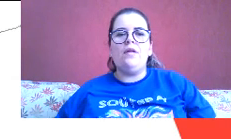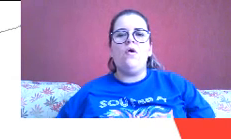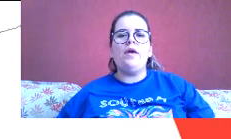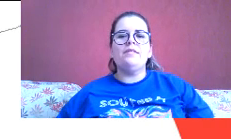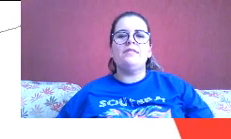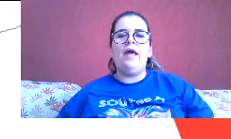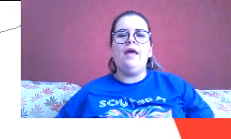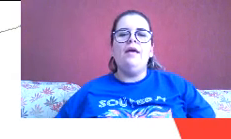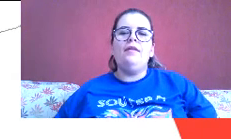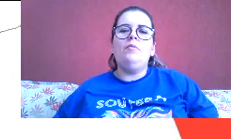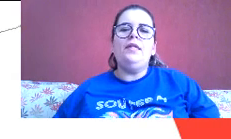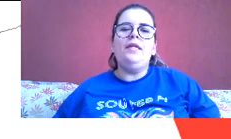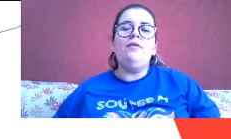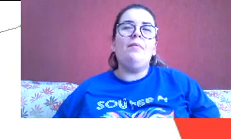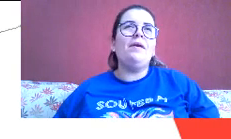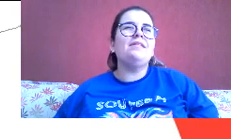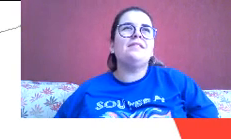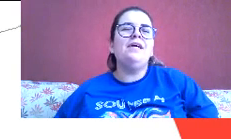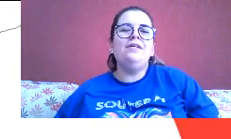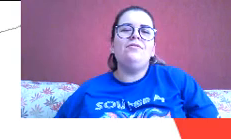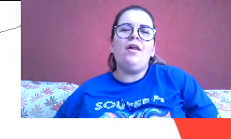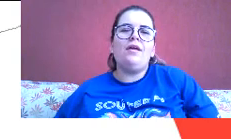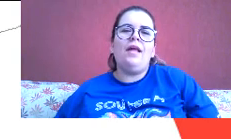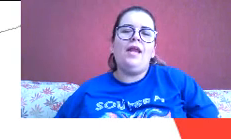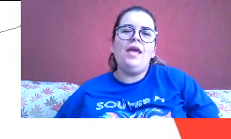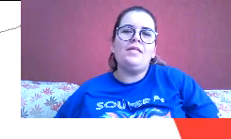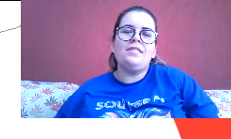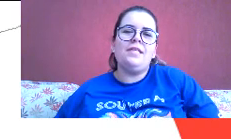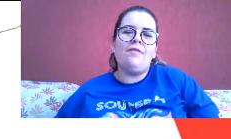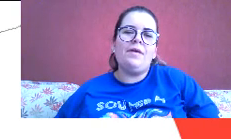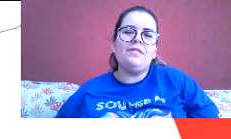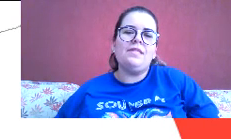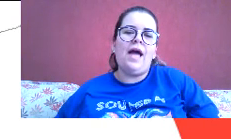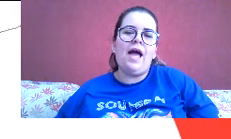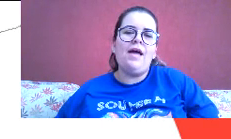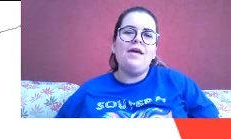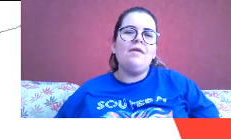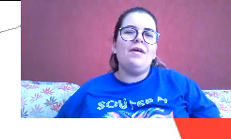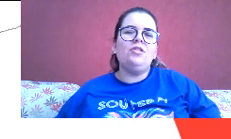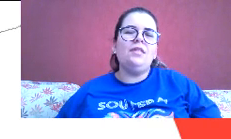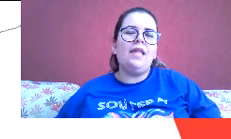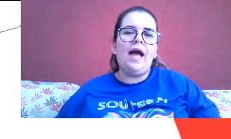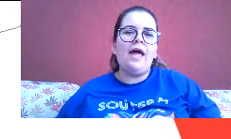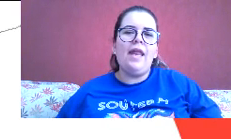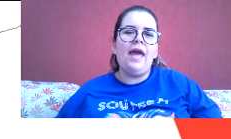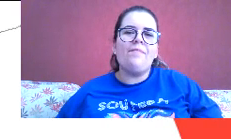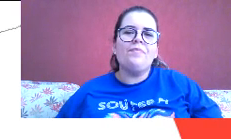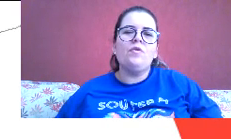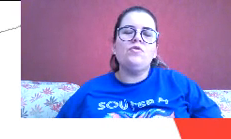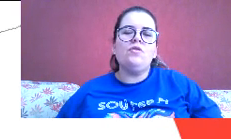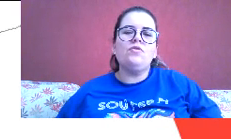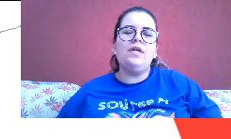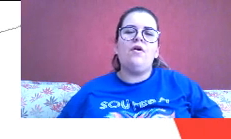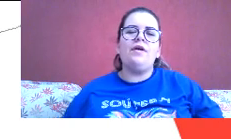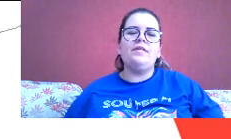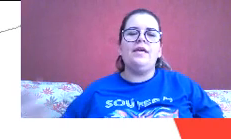meus super-heróis né Tem um menininho aí pensando Olha que delícia pensar imaginar né